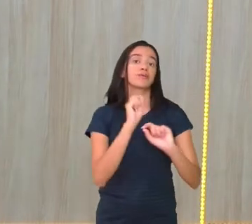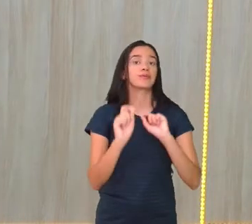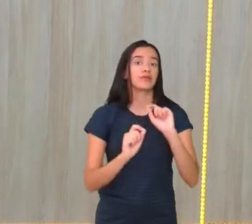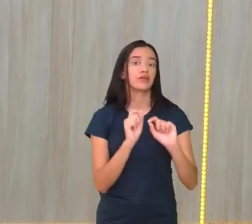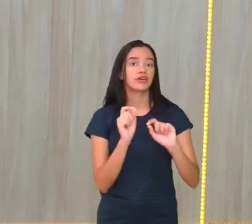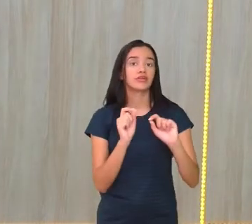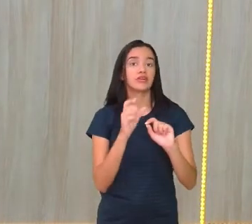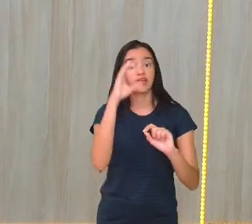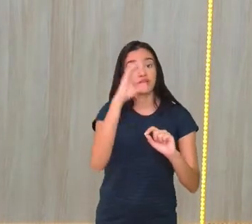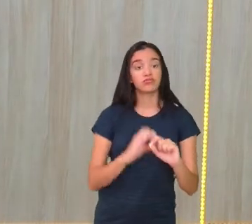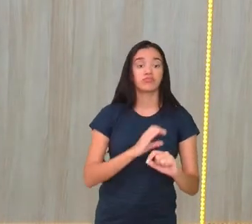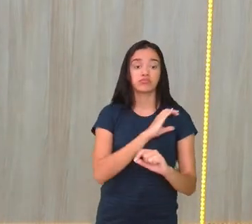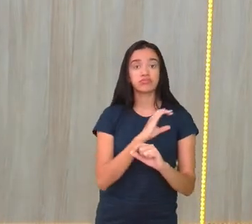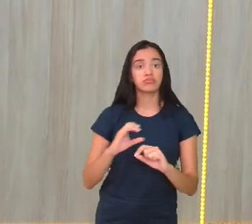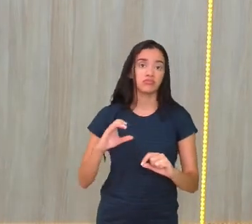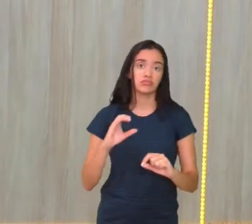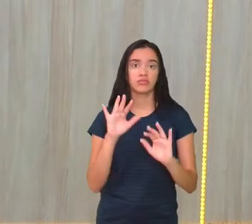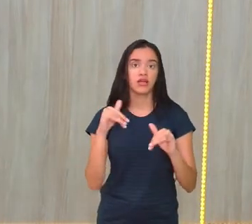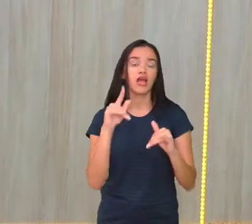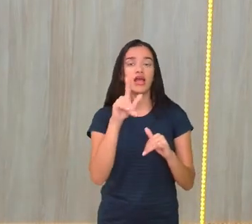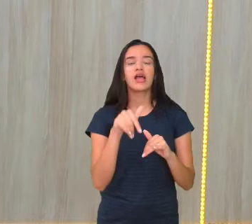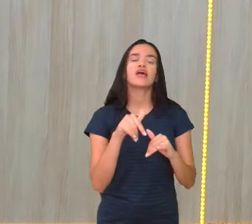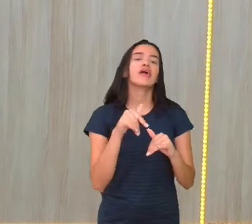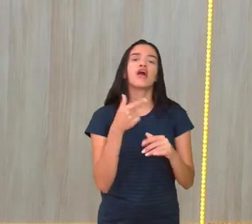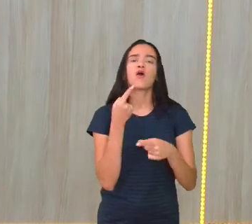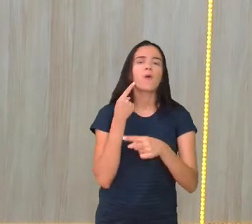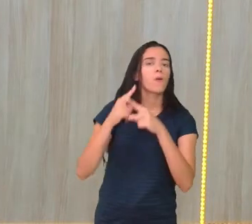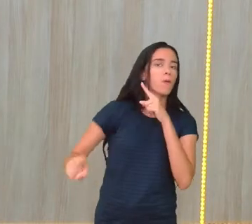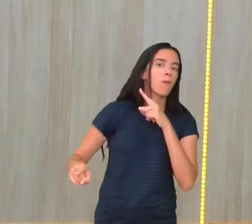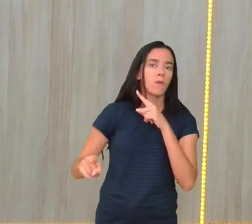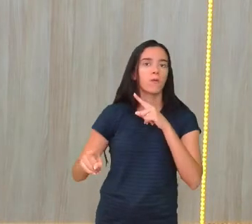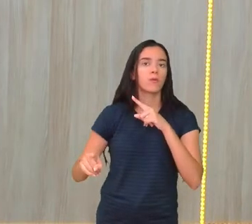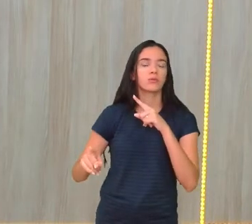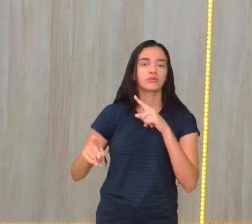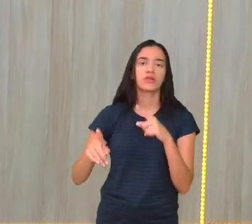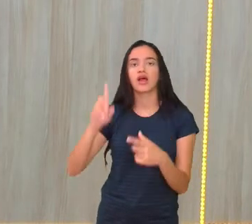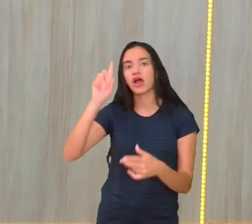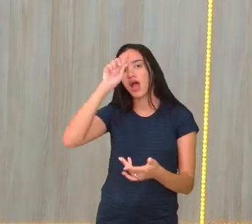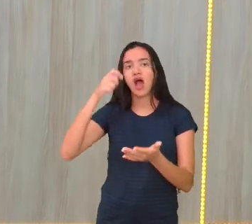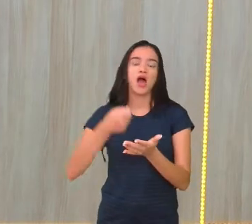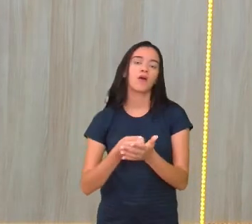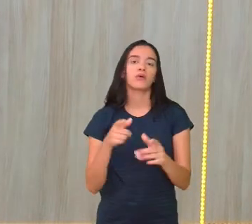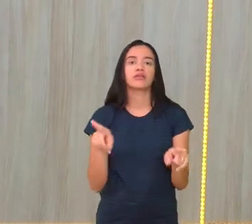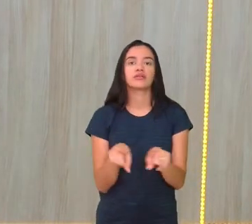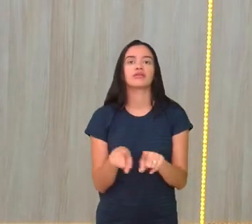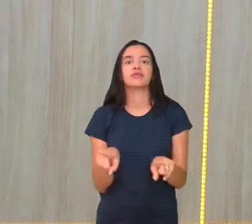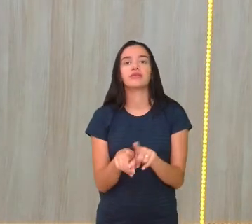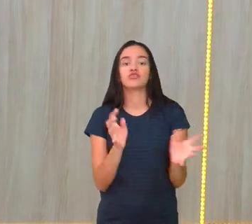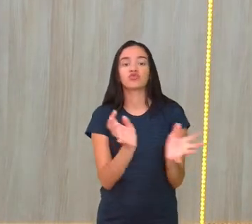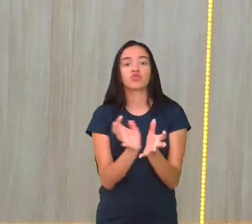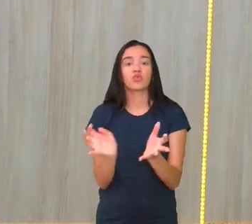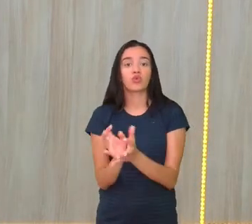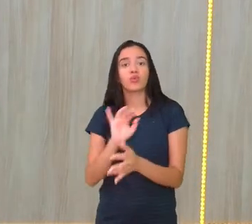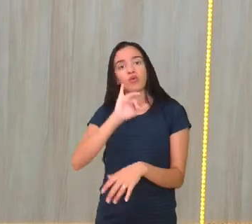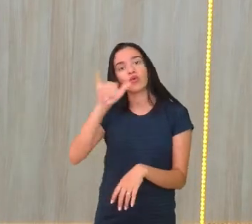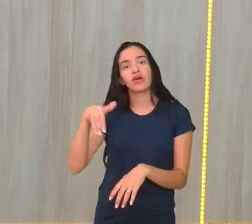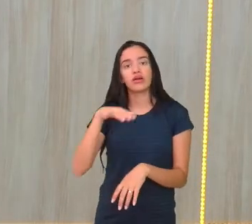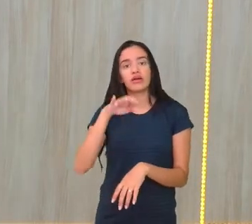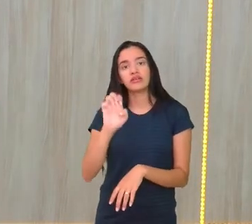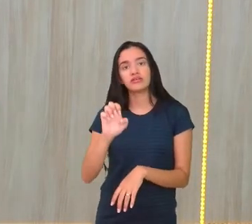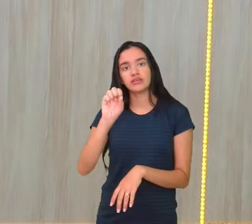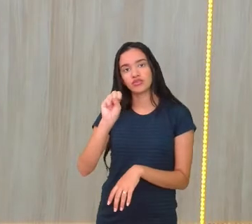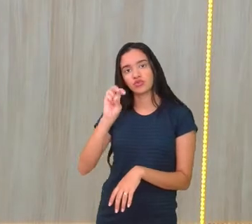de contra-reforma, certo? Então, por meio da ordem dos jesuítas, né, a companhia